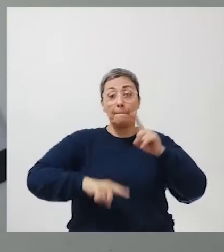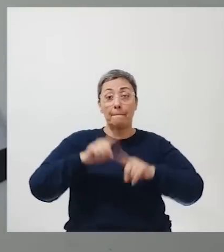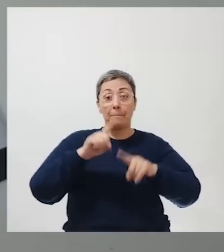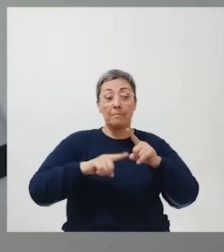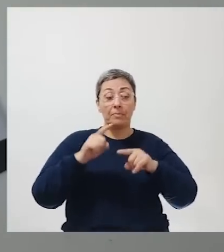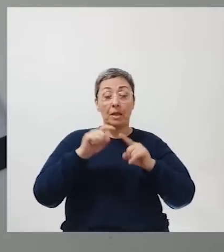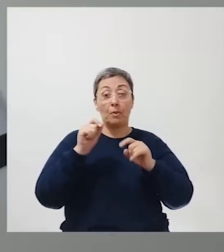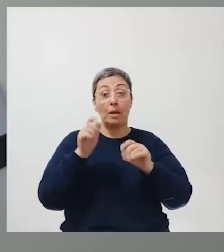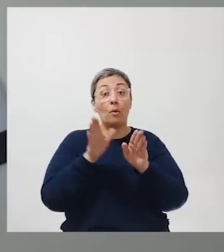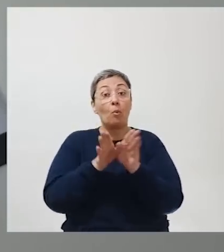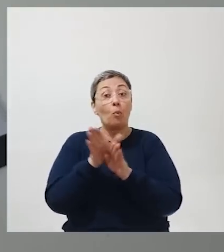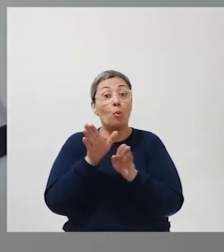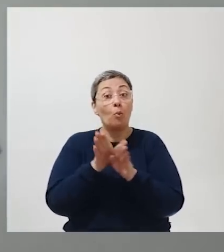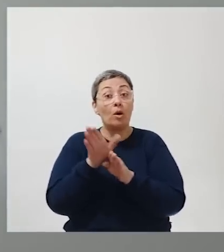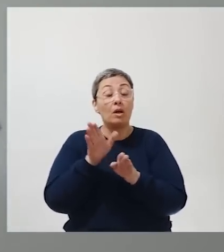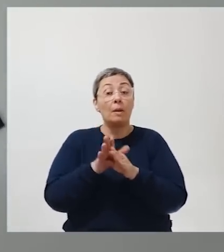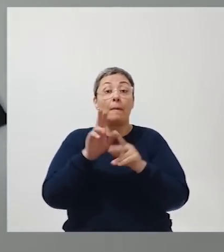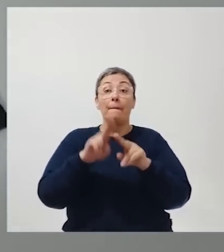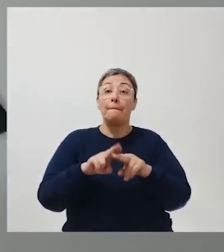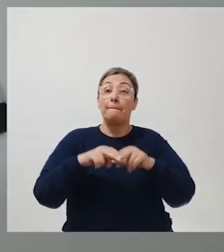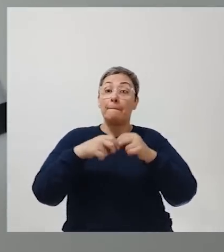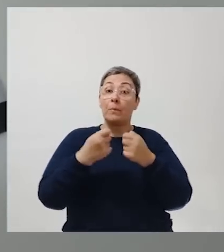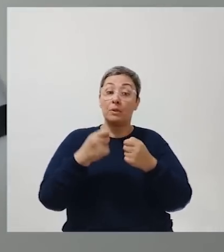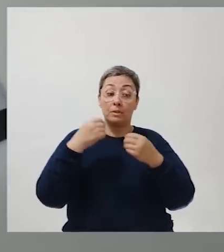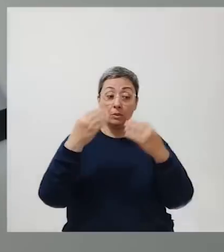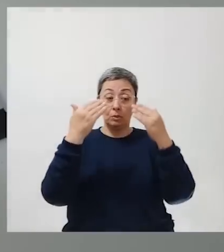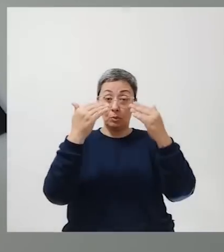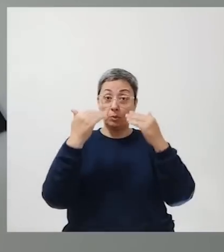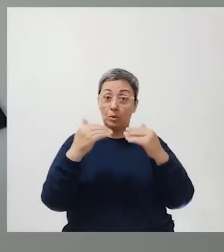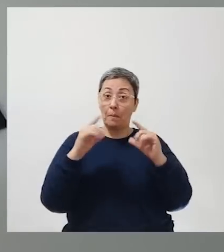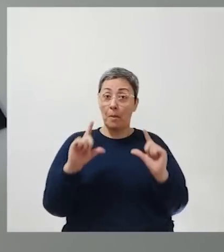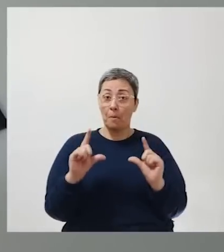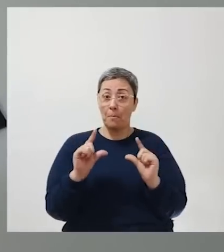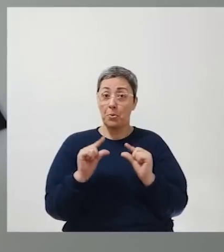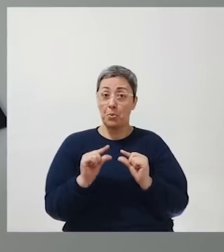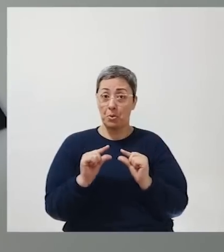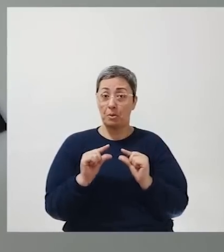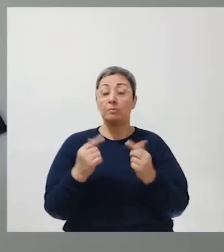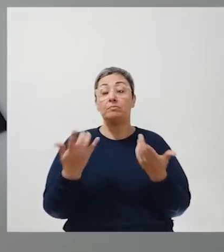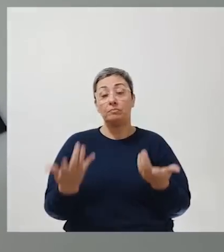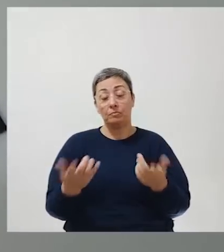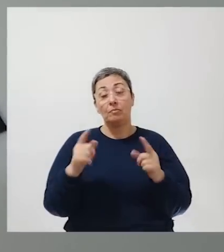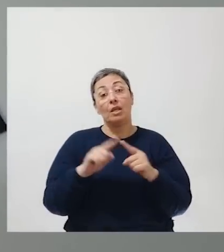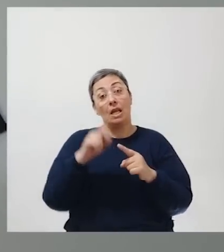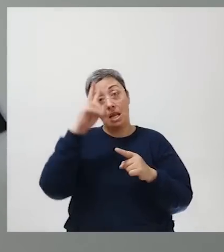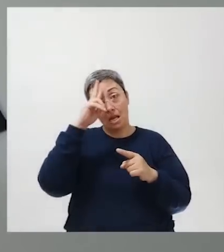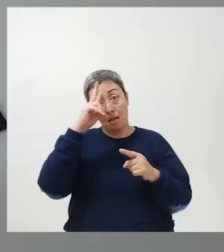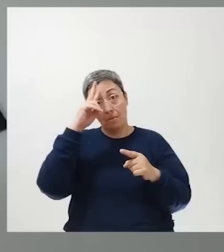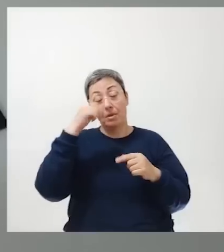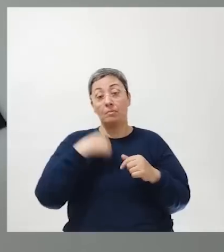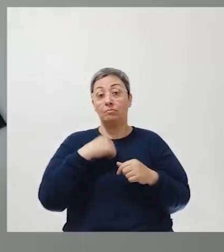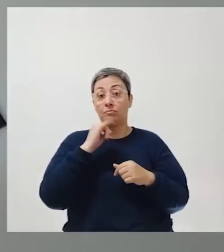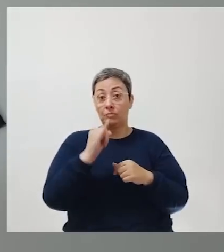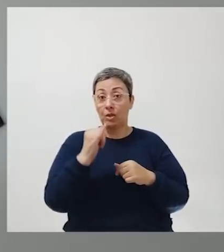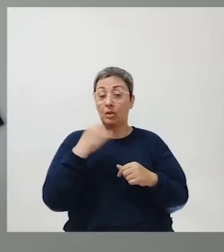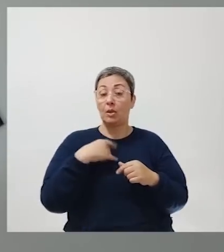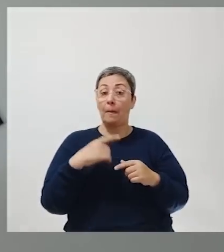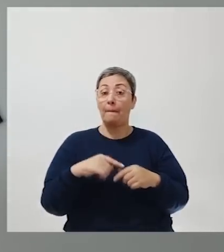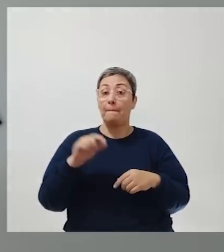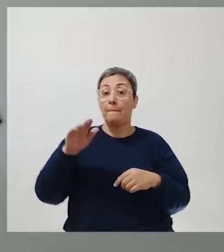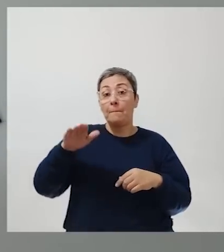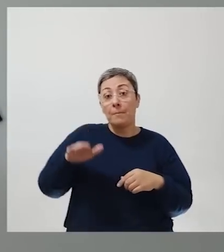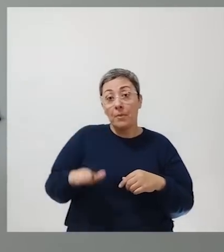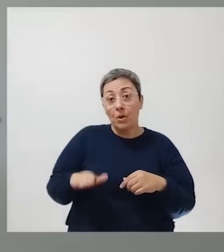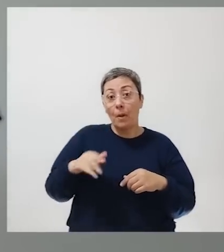de orientação. Por isso, os espaços aqui são muito pequenos. Lembra que eu falei que quanto menor a